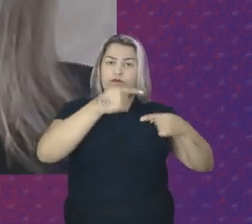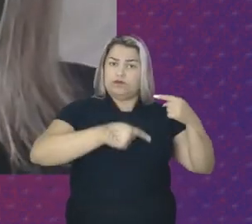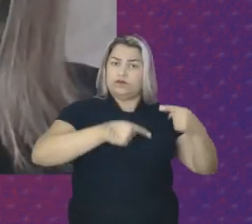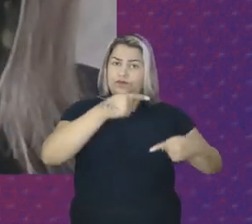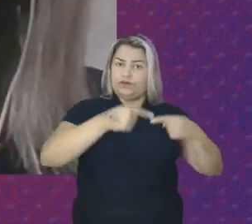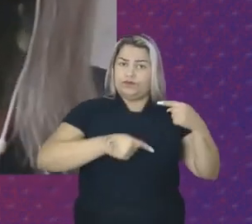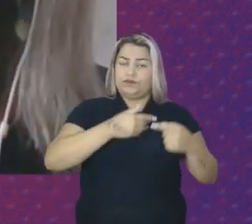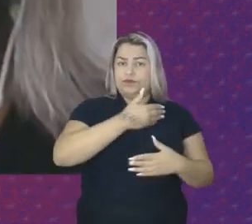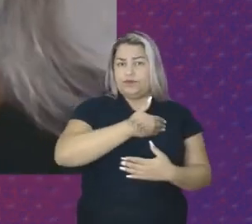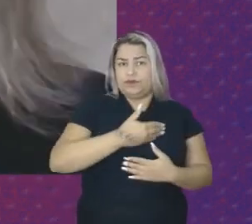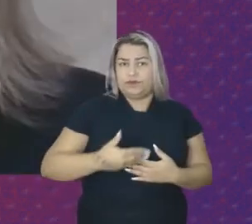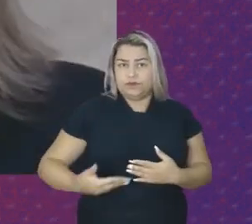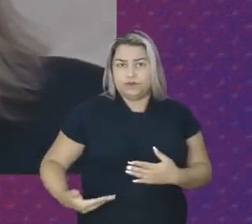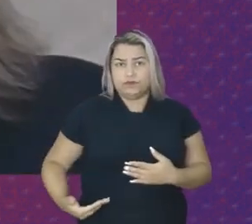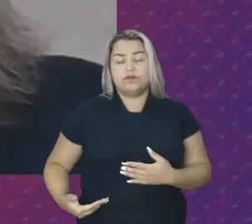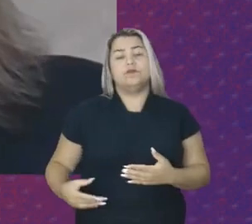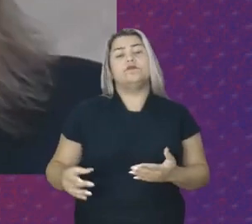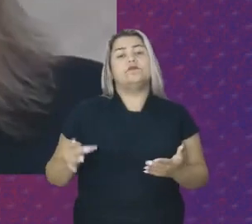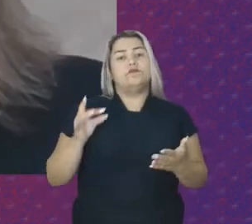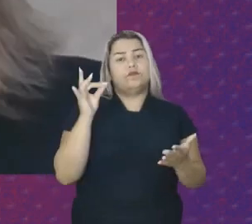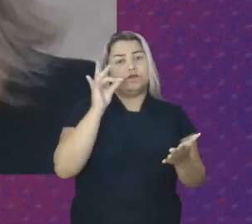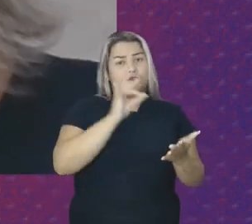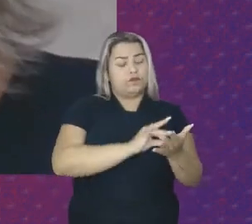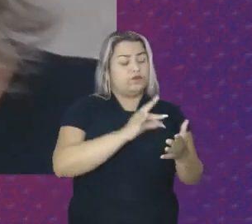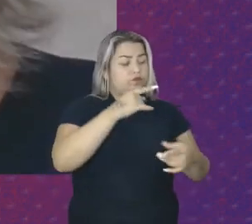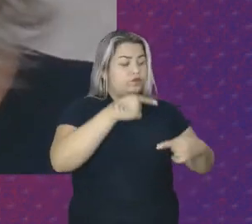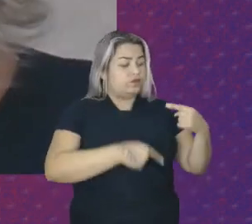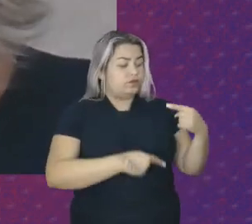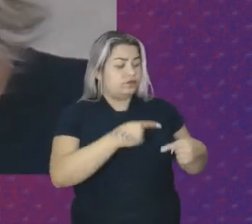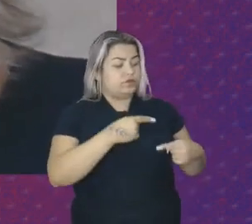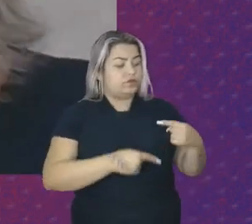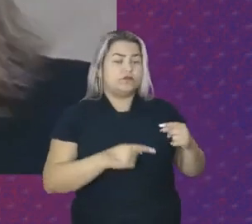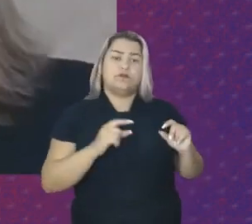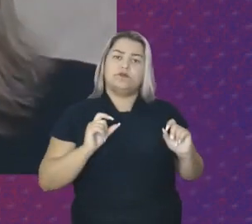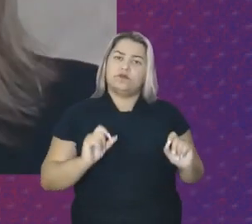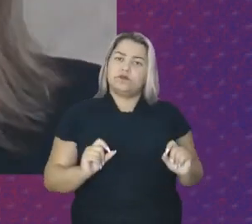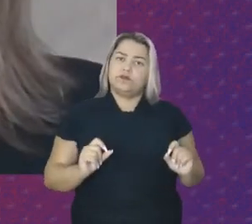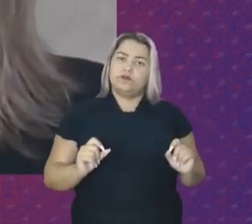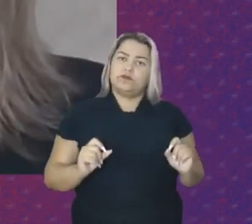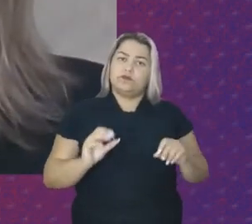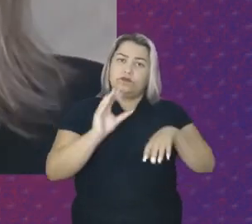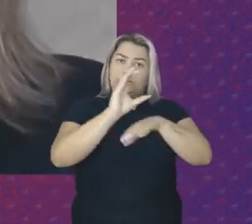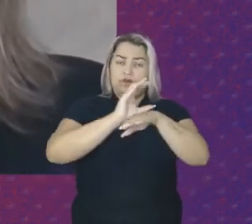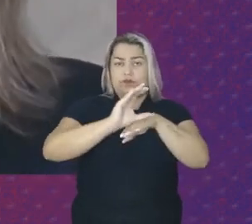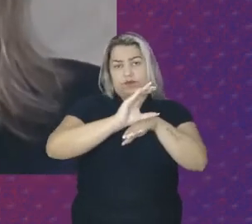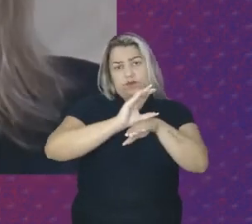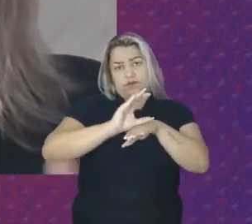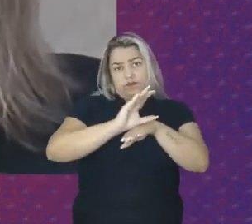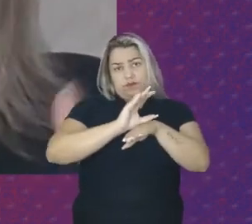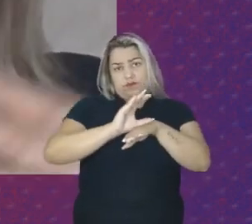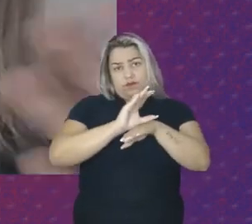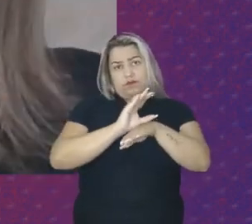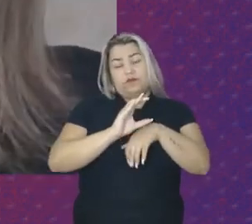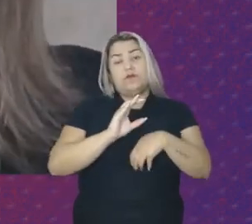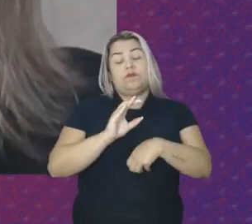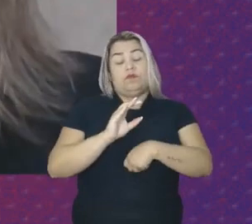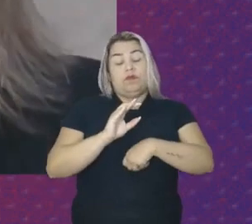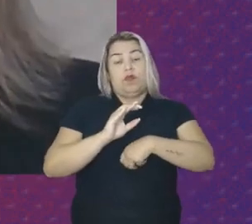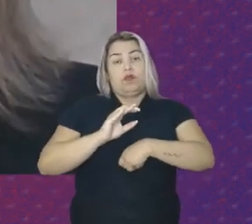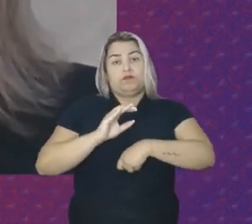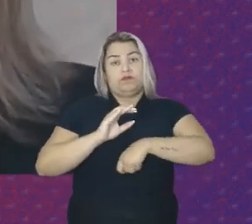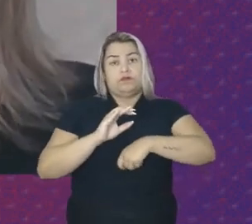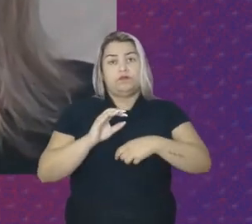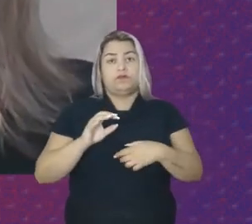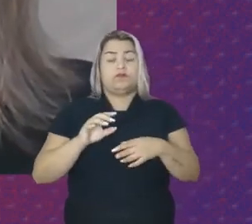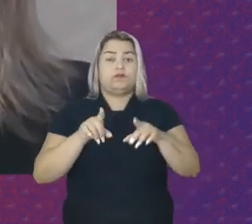públicas, vindo, obviamente, do debate da Constituição Federal, né, da construção de uma